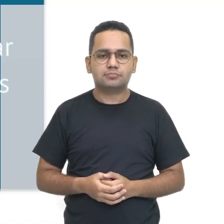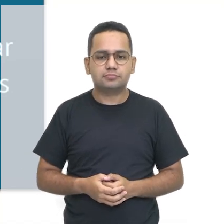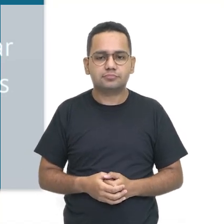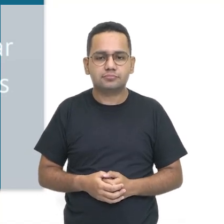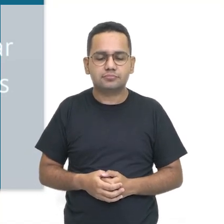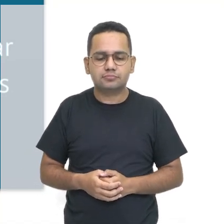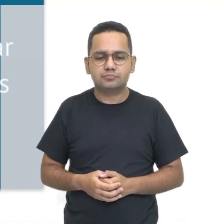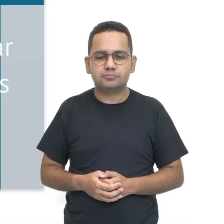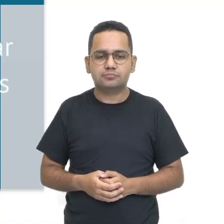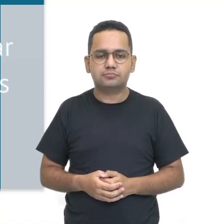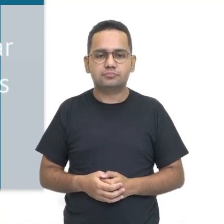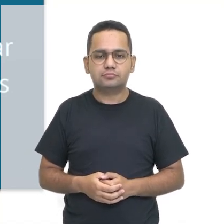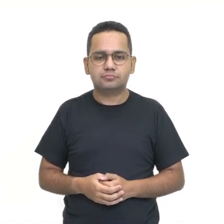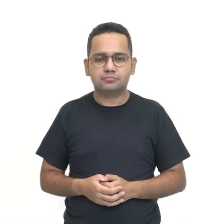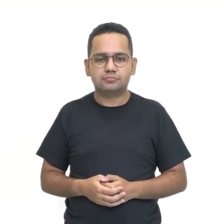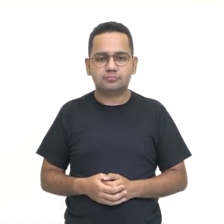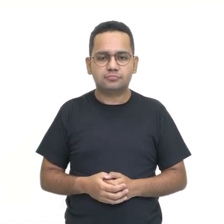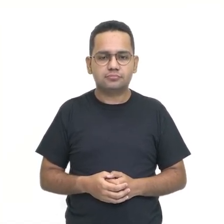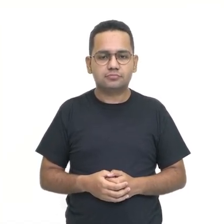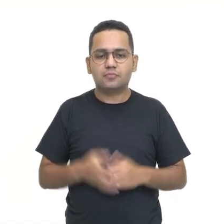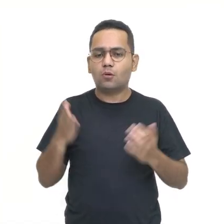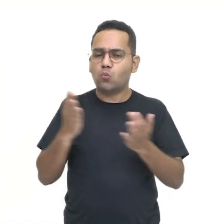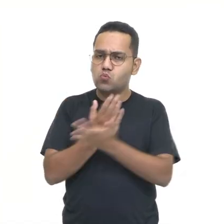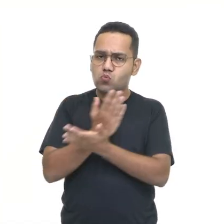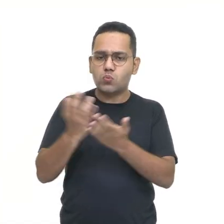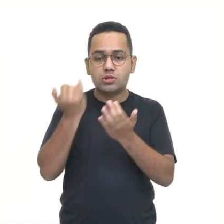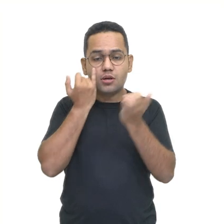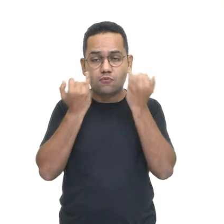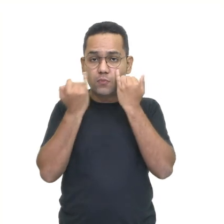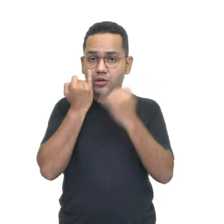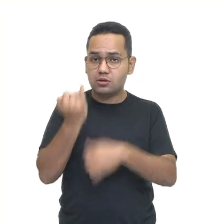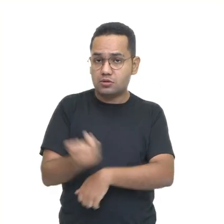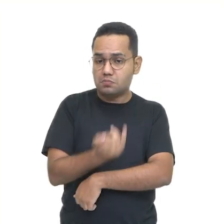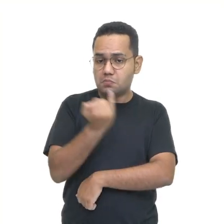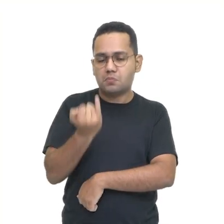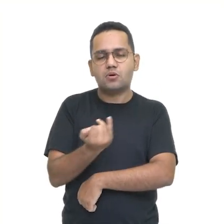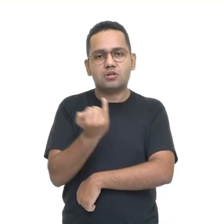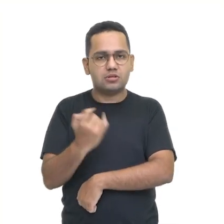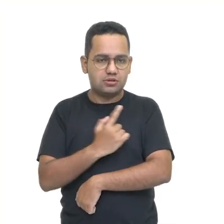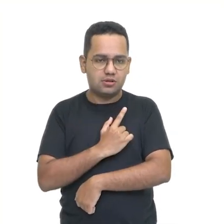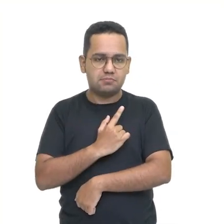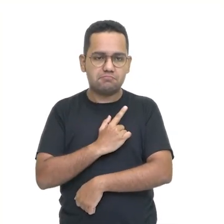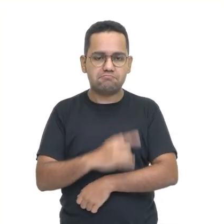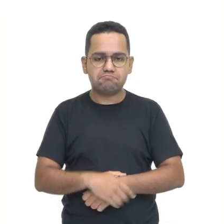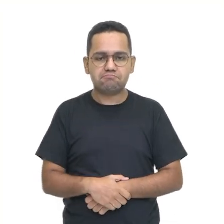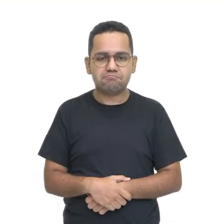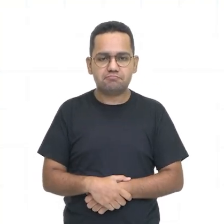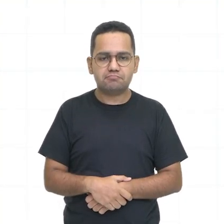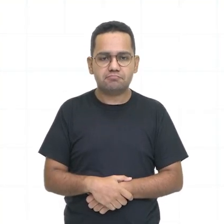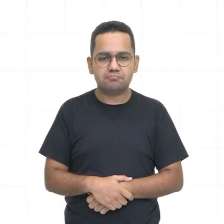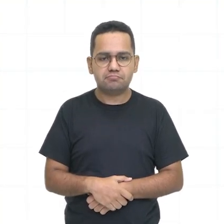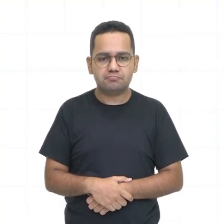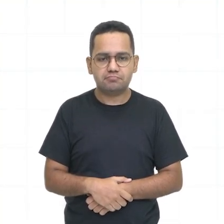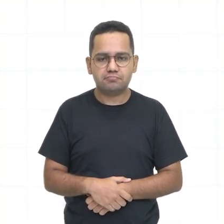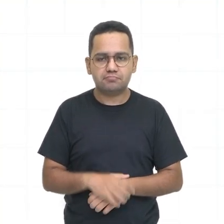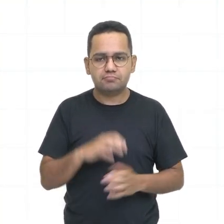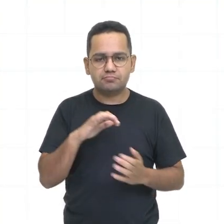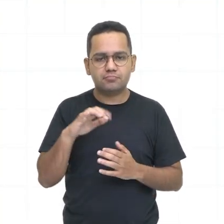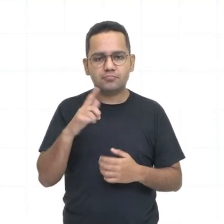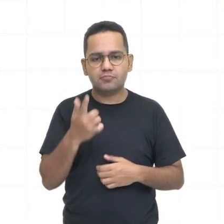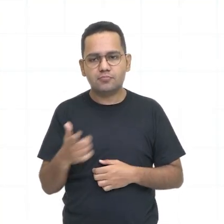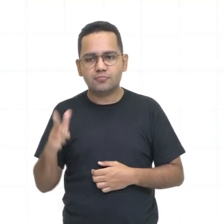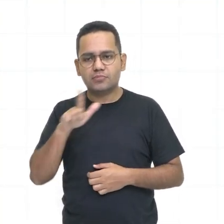né? Então, aqui são algumas dessas organelas muito importantes presentes na célula. Temos